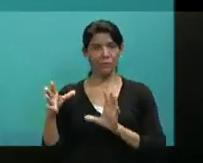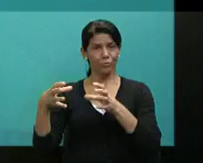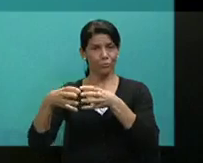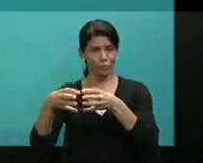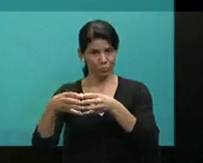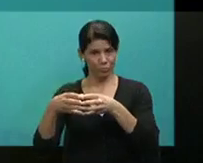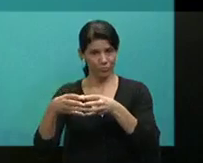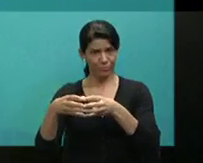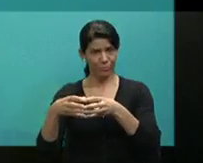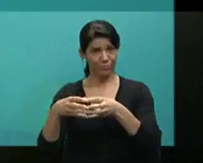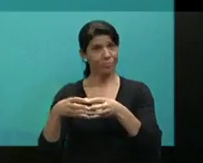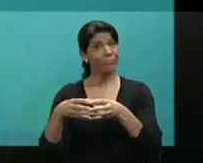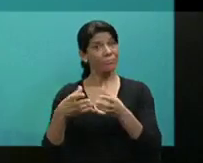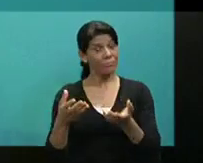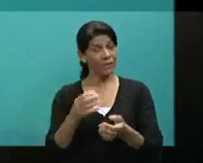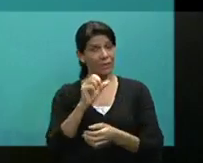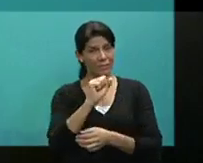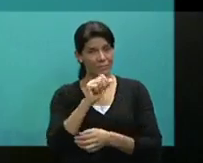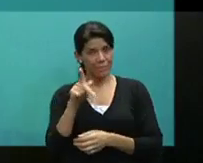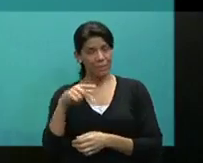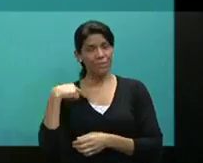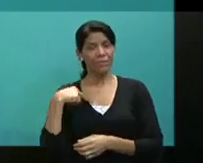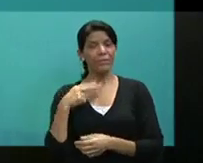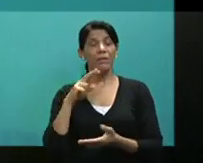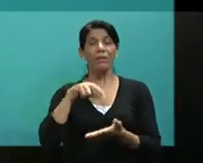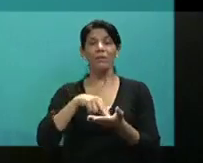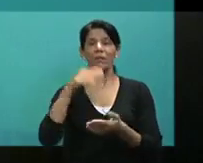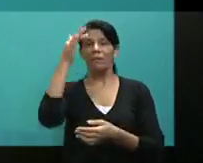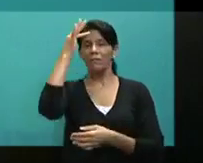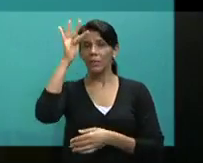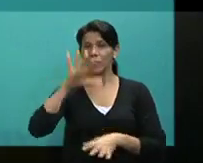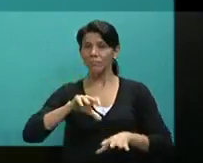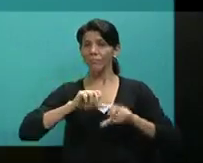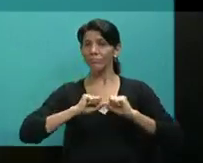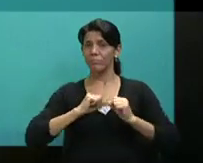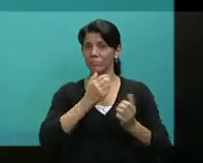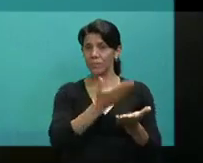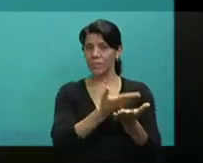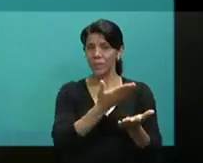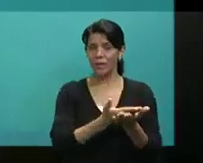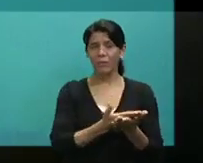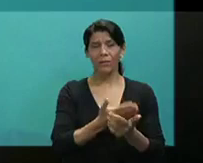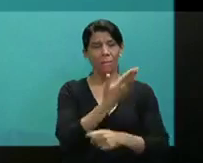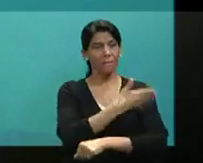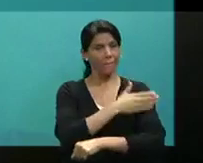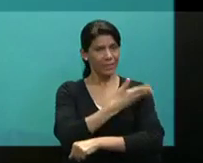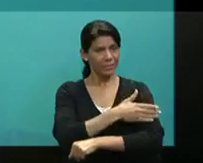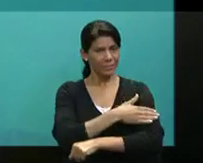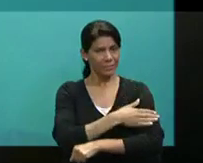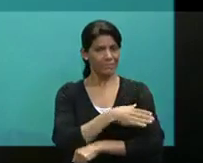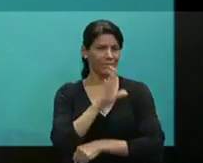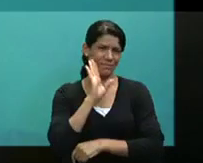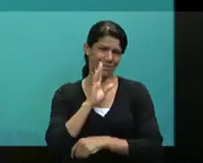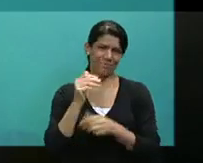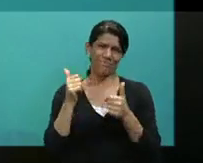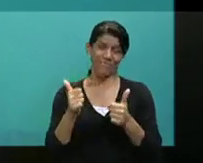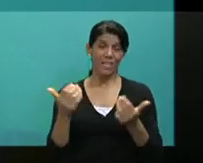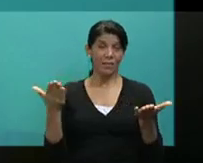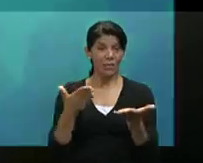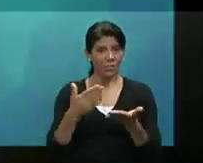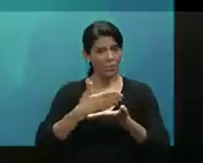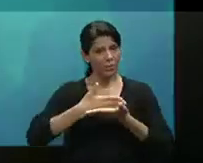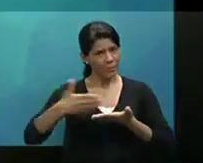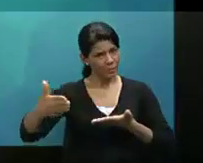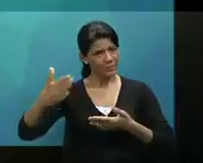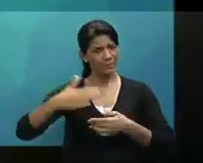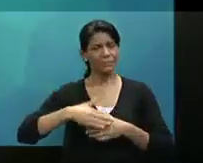coletiva. E nas SPs, você poderá colocar a teoria adquirida nessa unidade em prática. Bacana, né? Agora é só